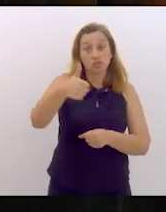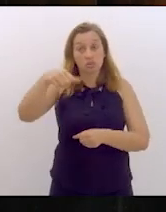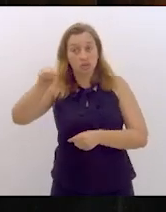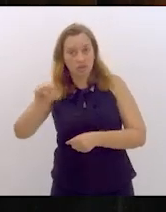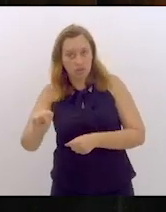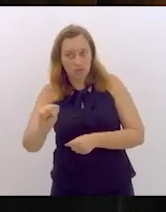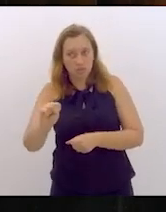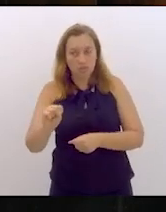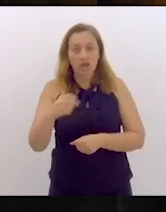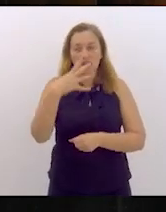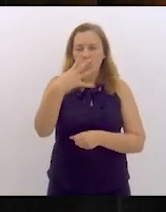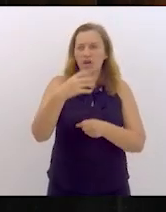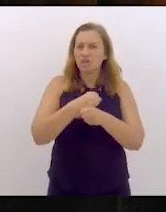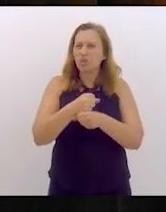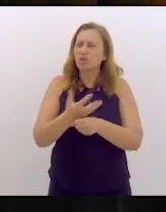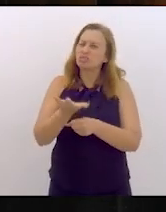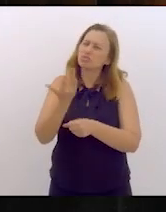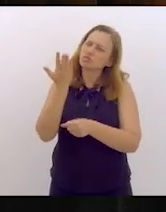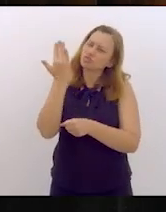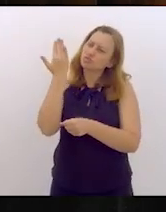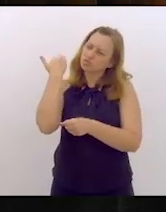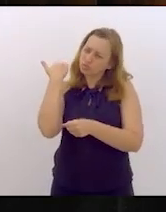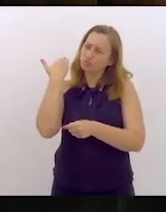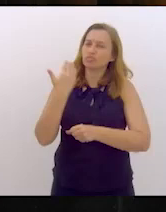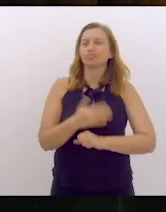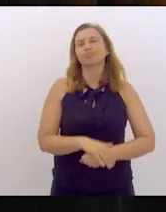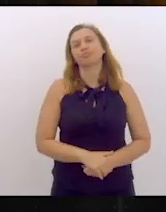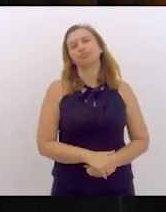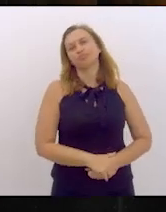a 4 anos atrás